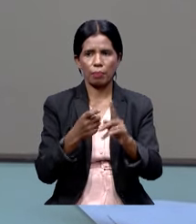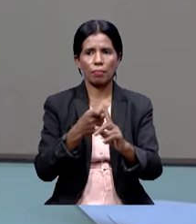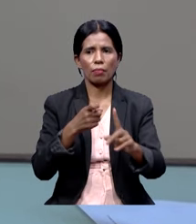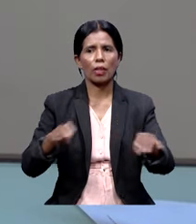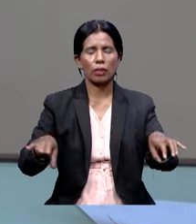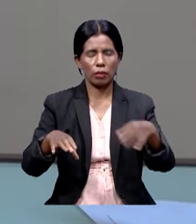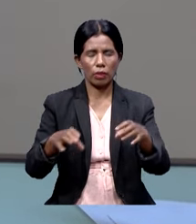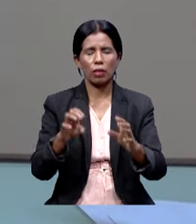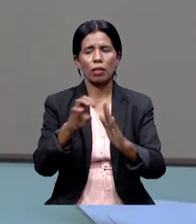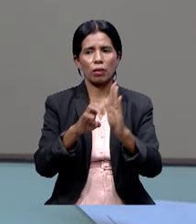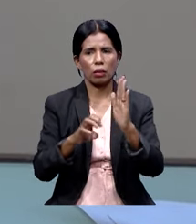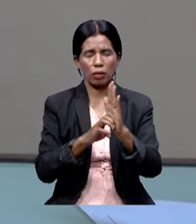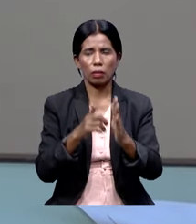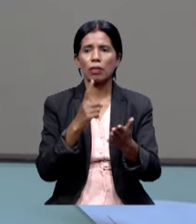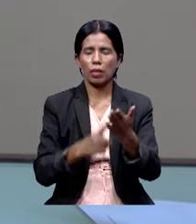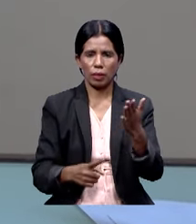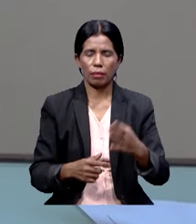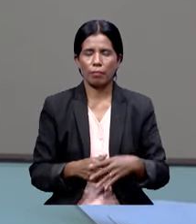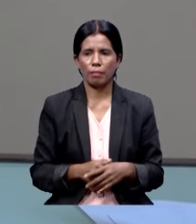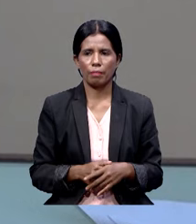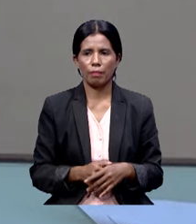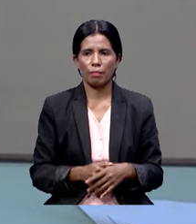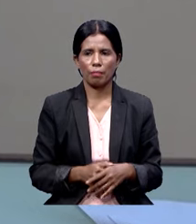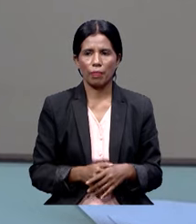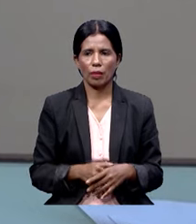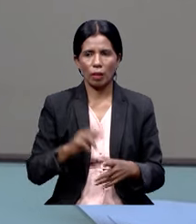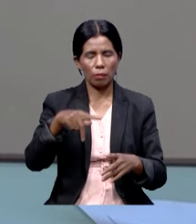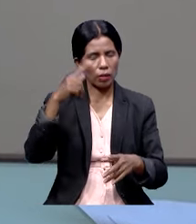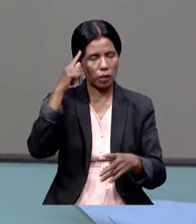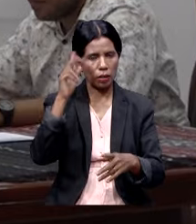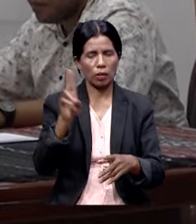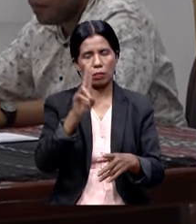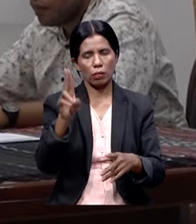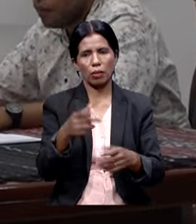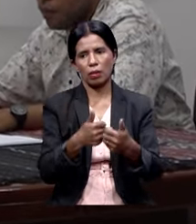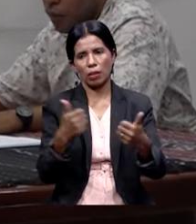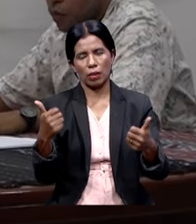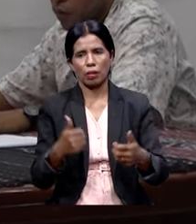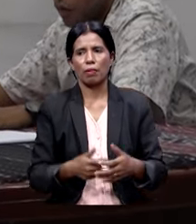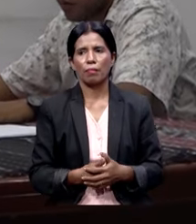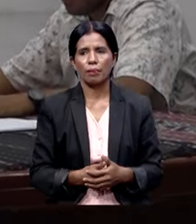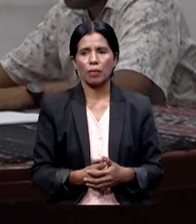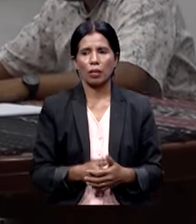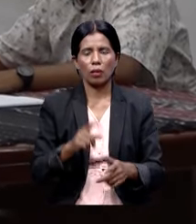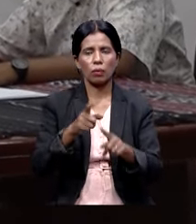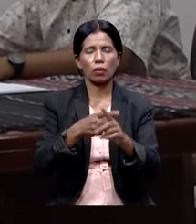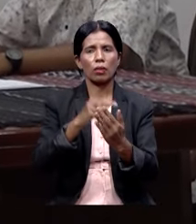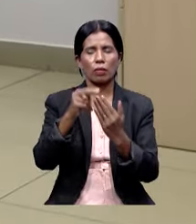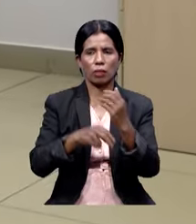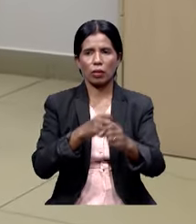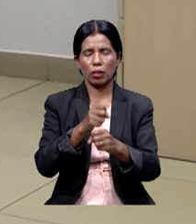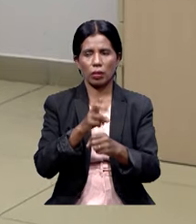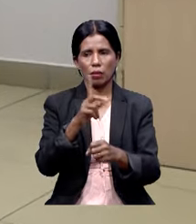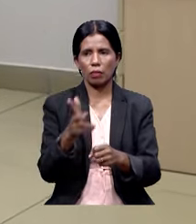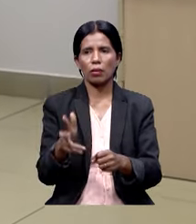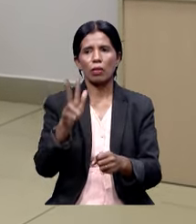servicios executivos ne executivo ser ne política zero bot que ta que Antes de fula novembro, tinha um reunião